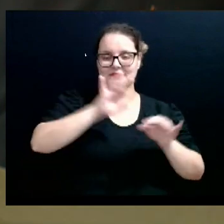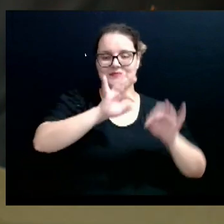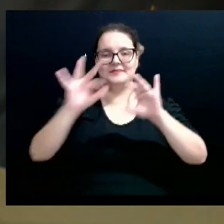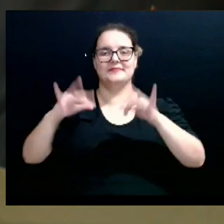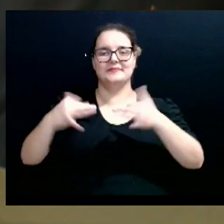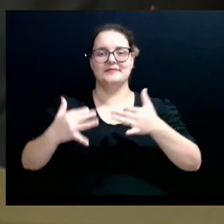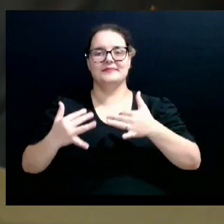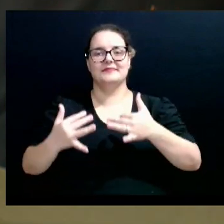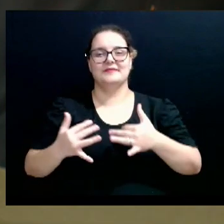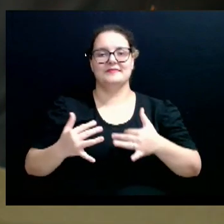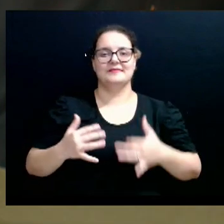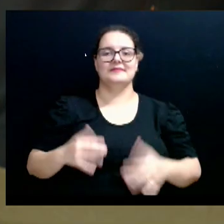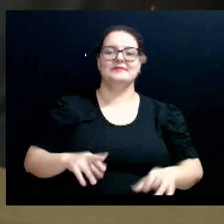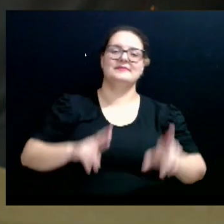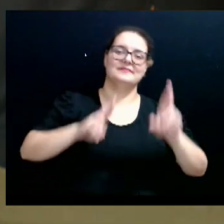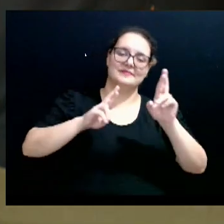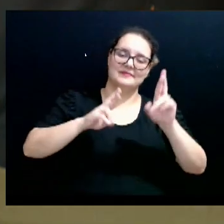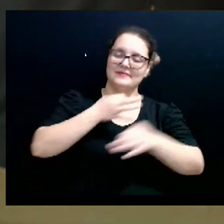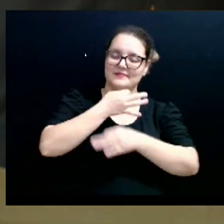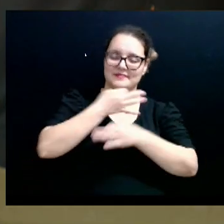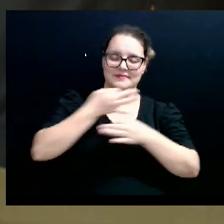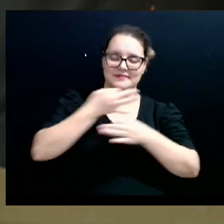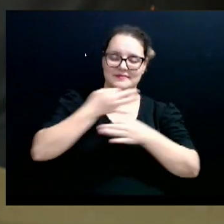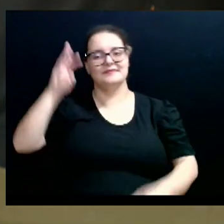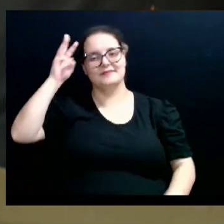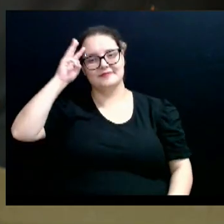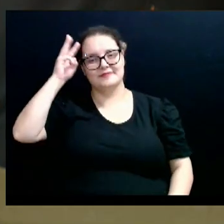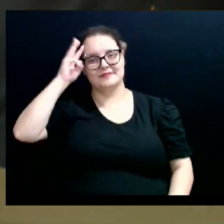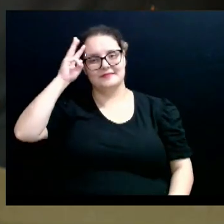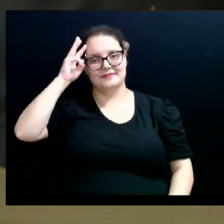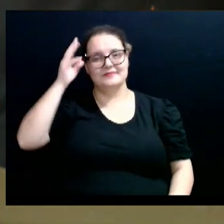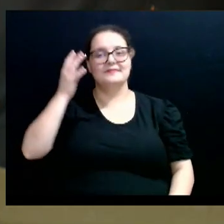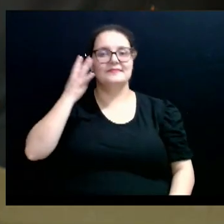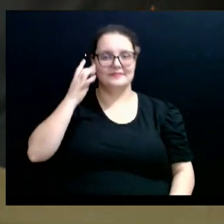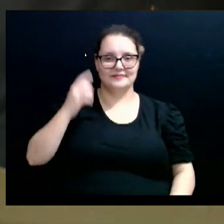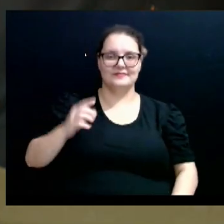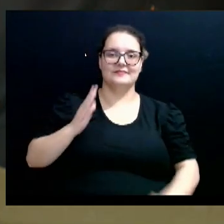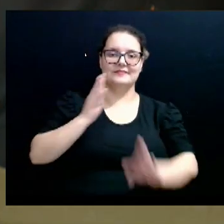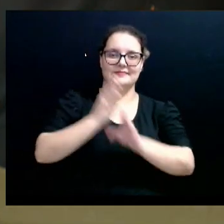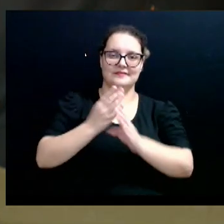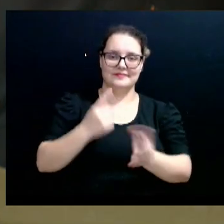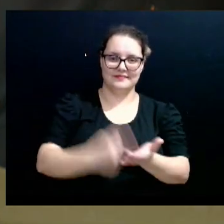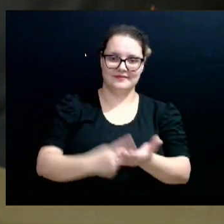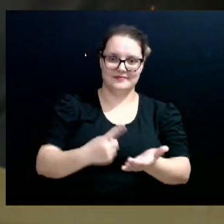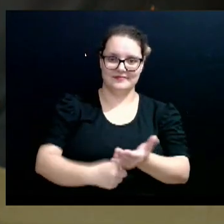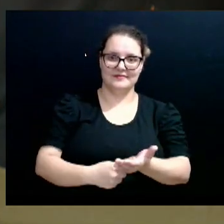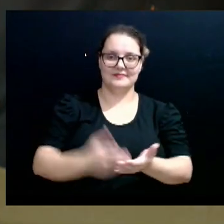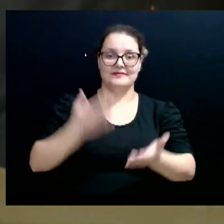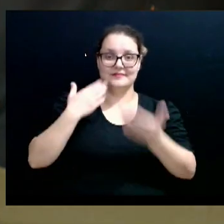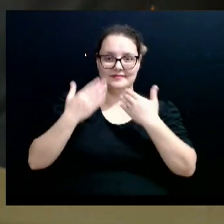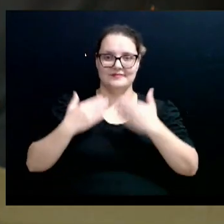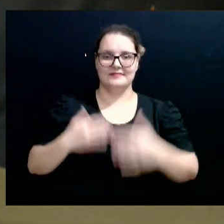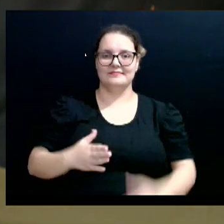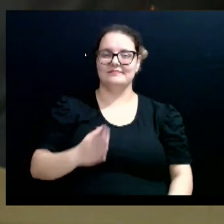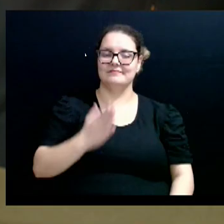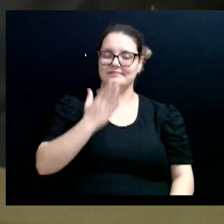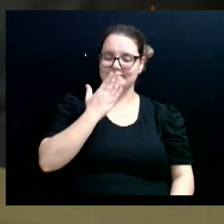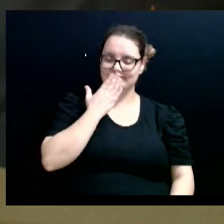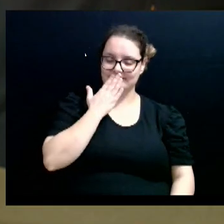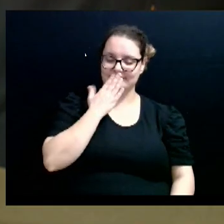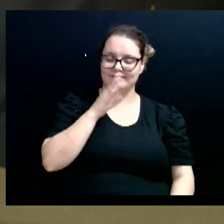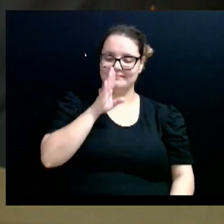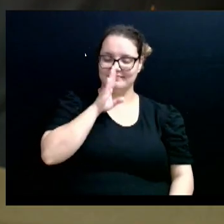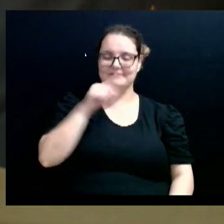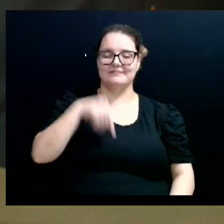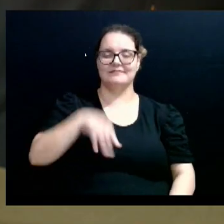lhe desejamos uma ótima terça-feira, e amanhã temos encontro marcado e vamos falar do silêncio no casamento, aqui no Estúdio